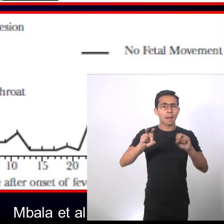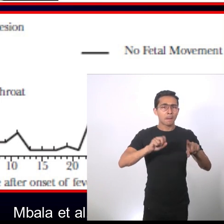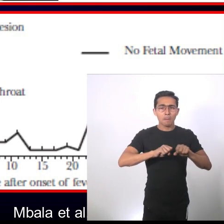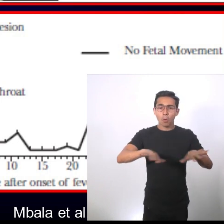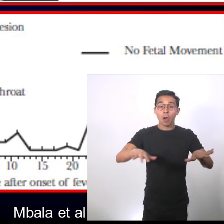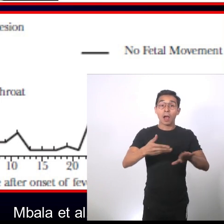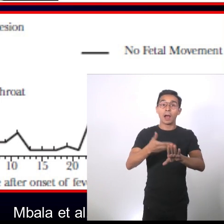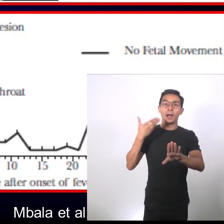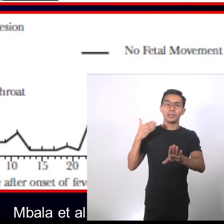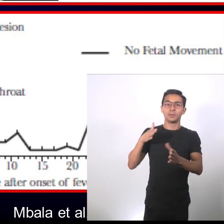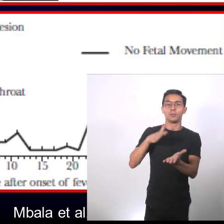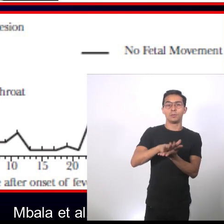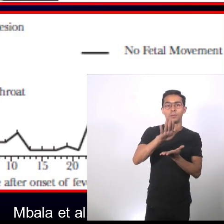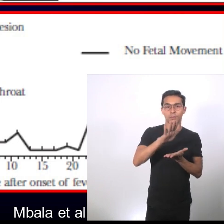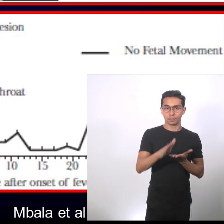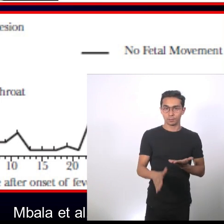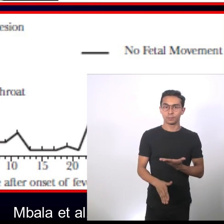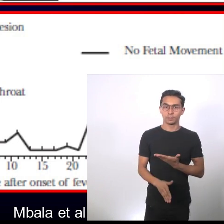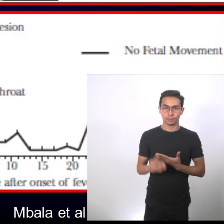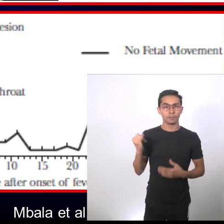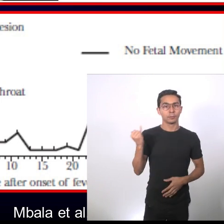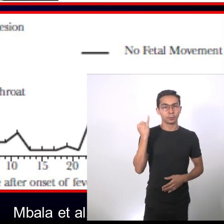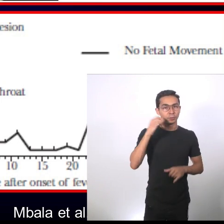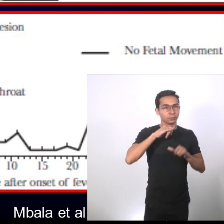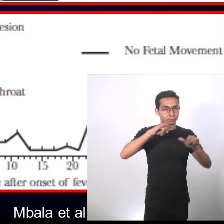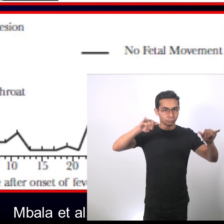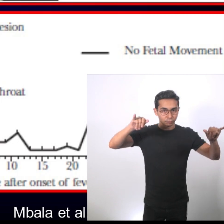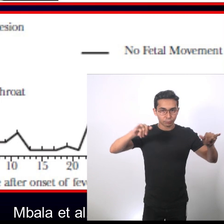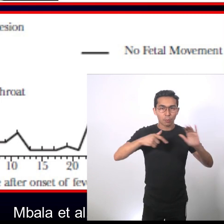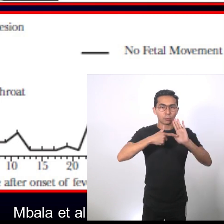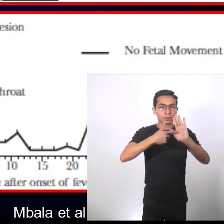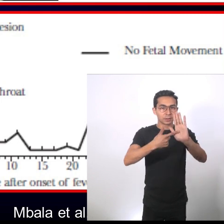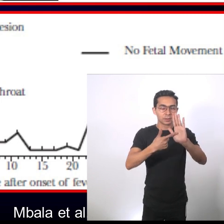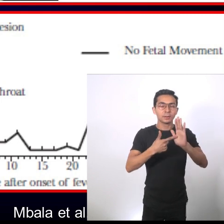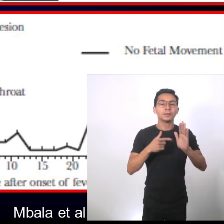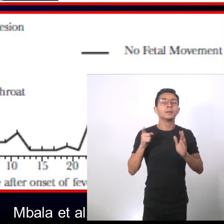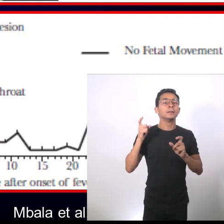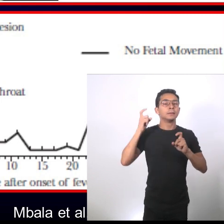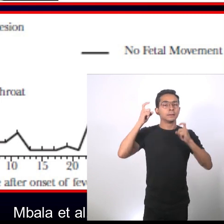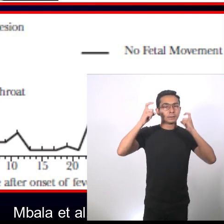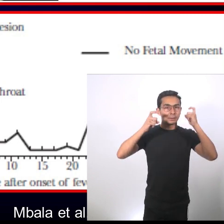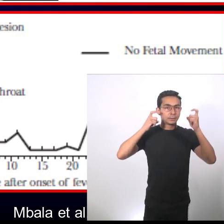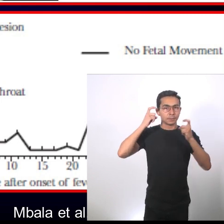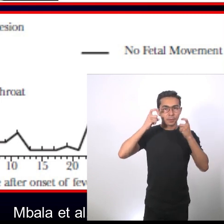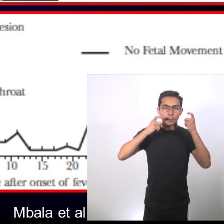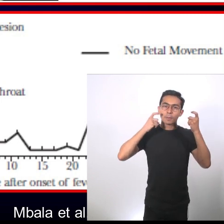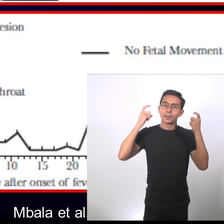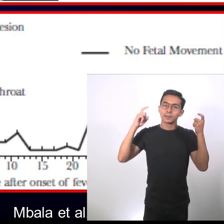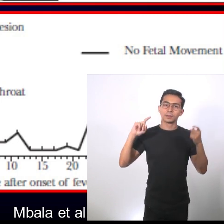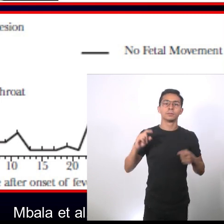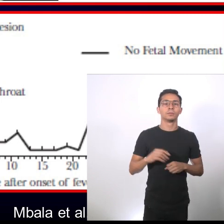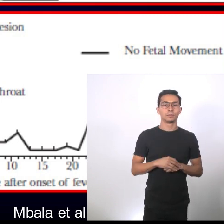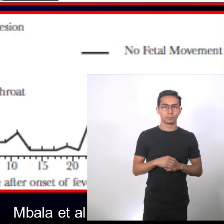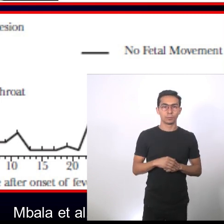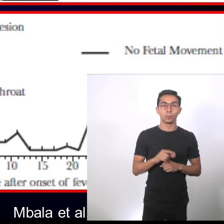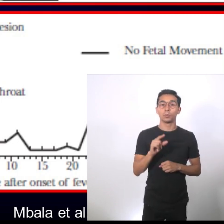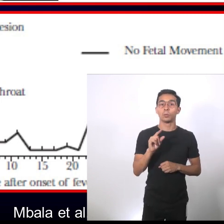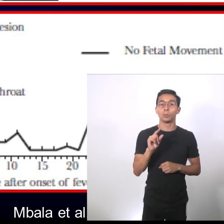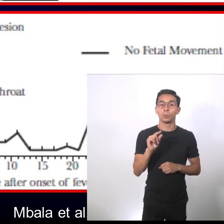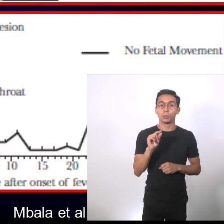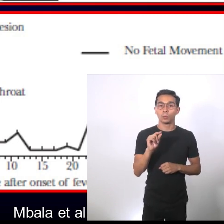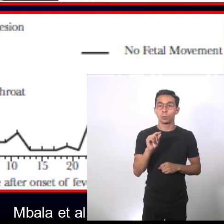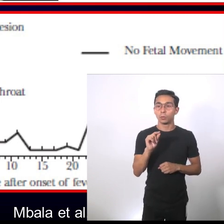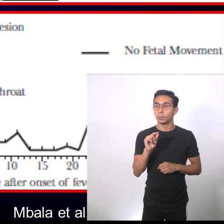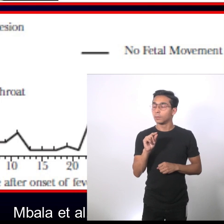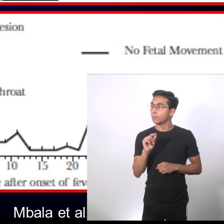importante compartilhar com vocês. Também guarda relação com outra preocupação para nós pediatras, que é o risco da infecção